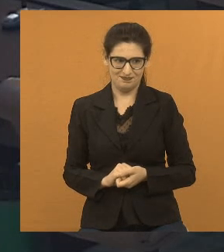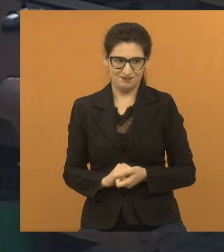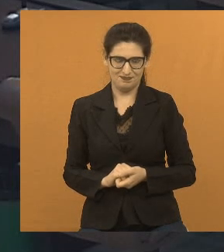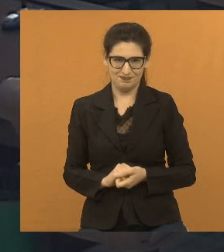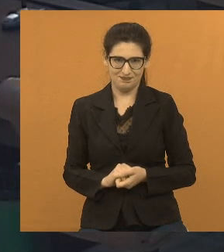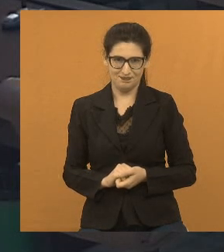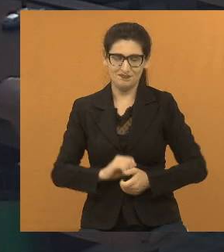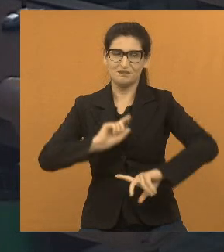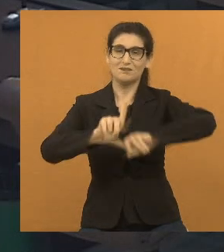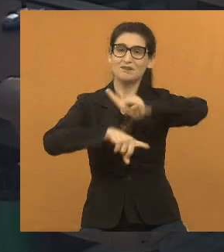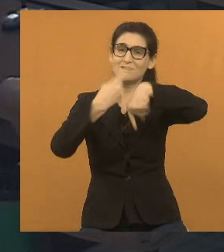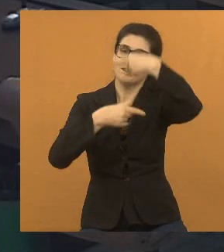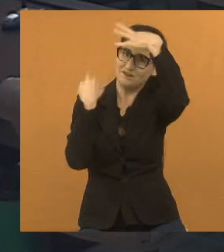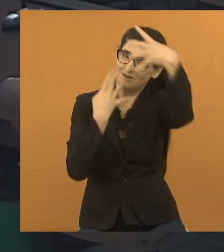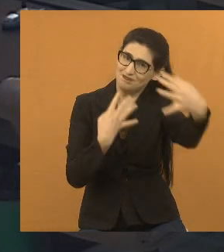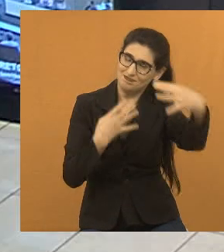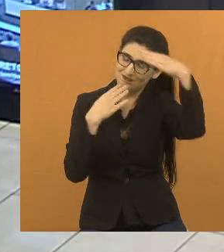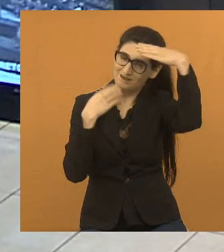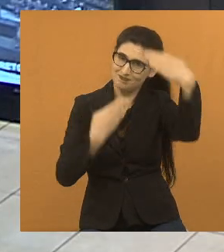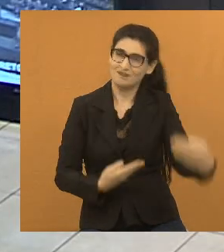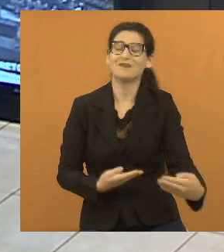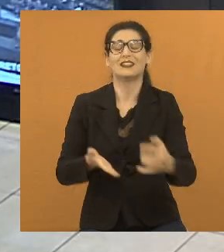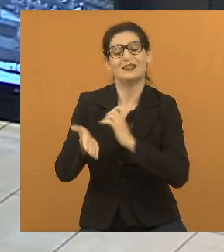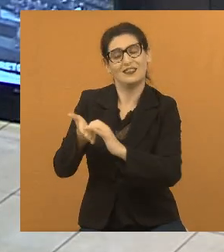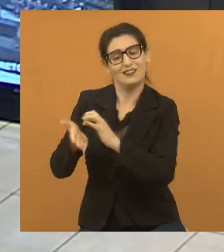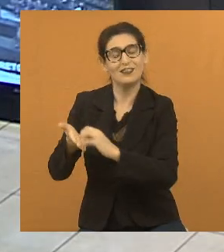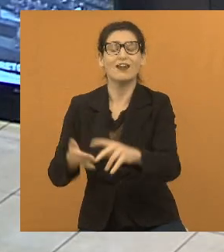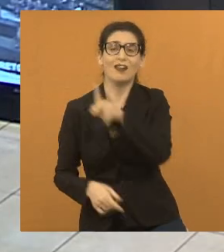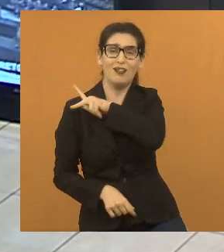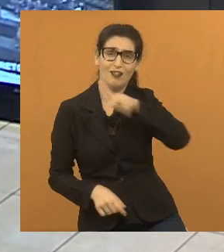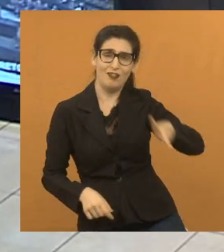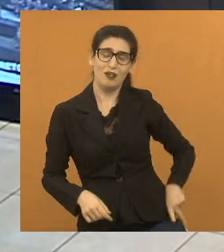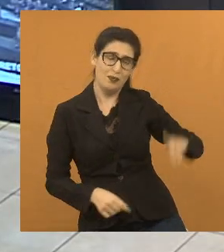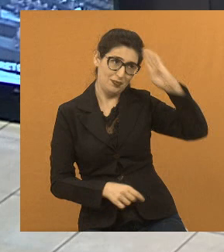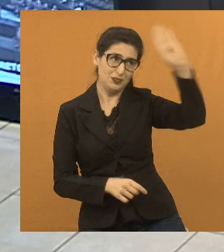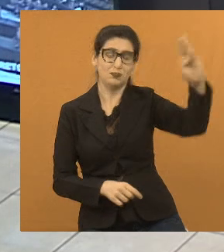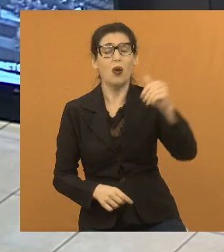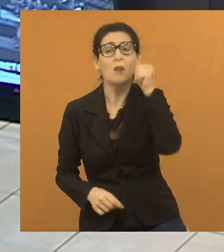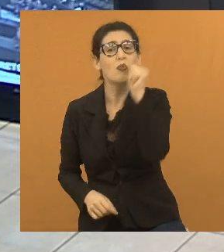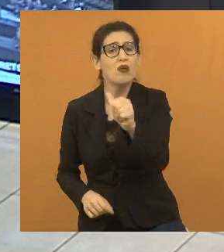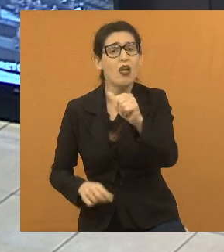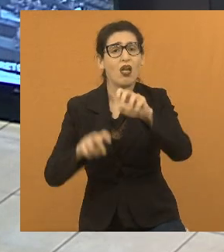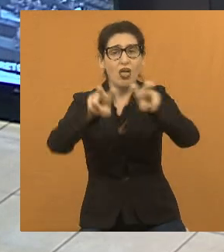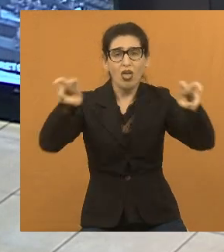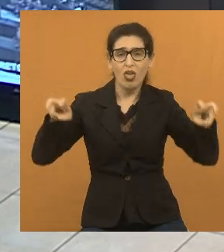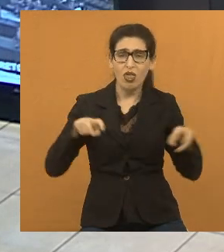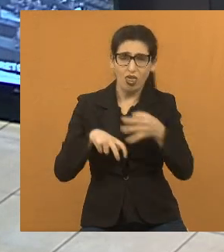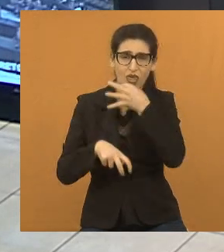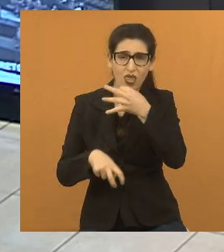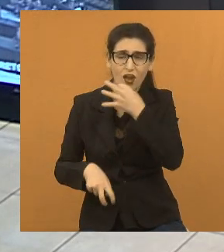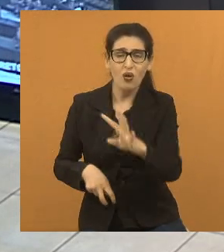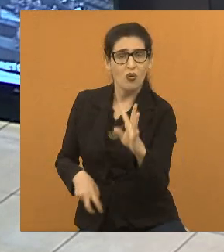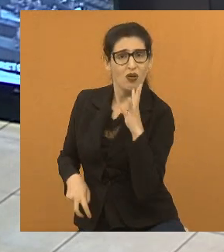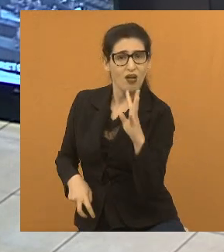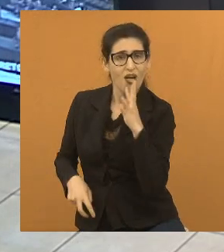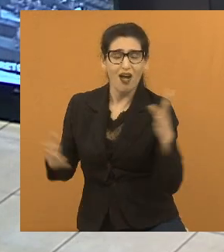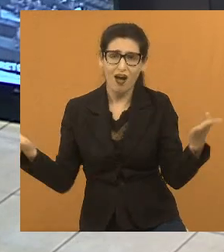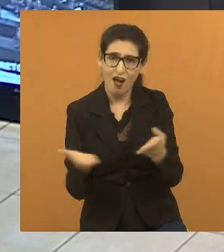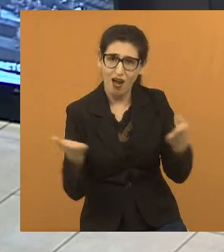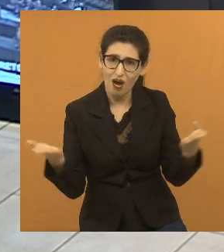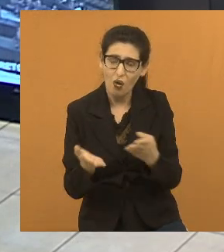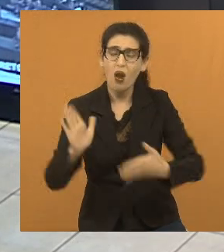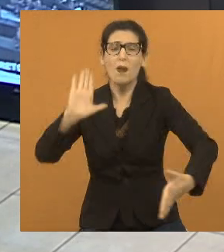Após a saudação da secretária anfitriã e presidente desta audiência pública, vamos conhecer agora